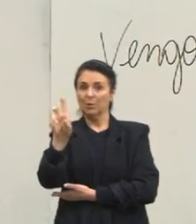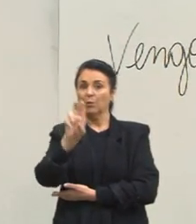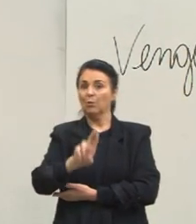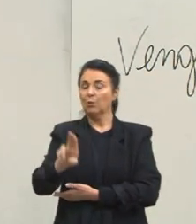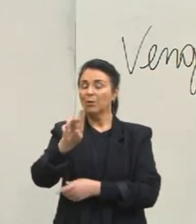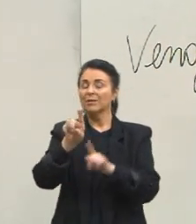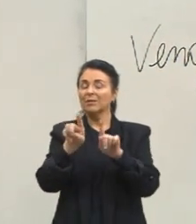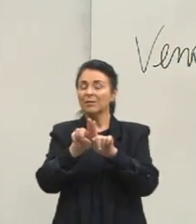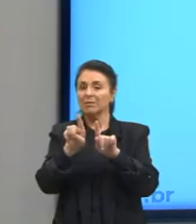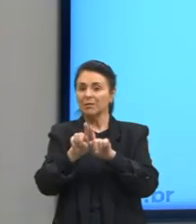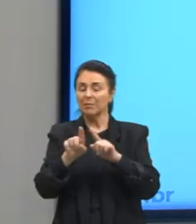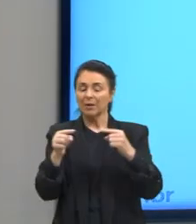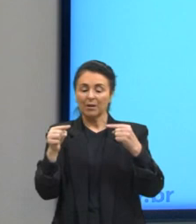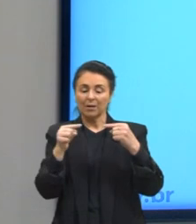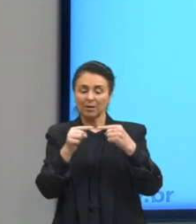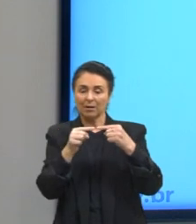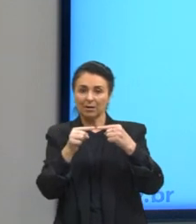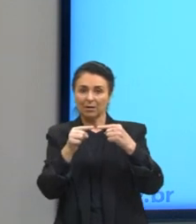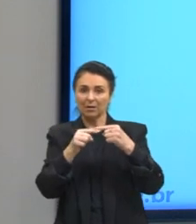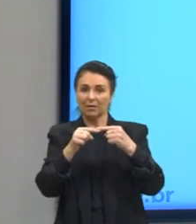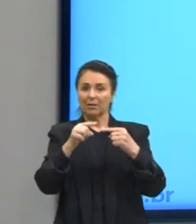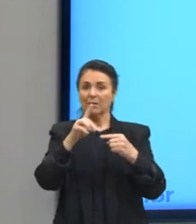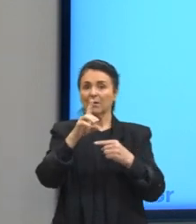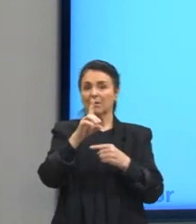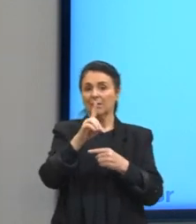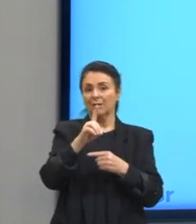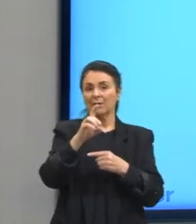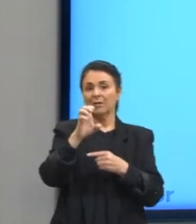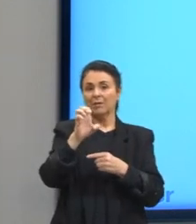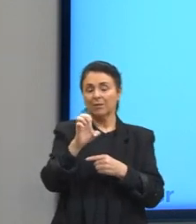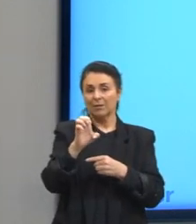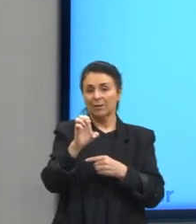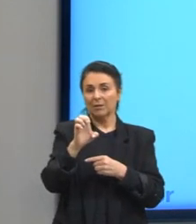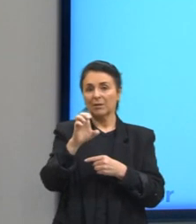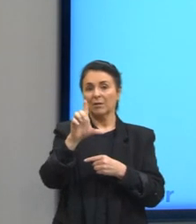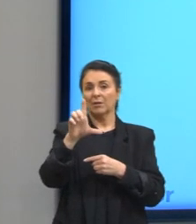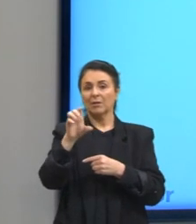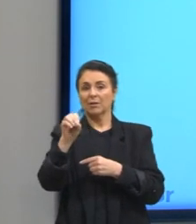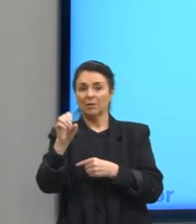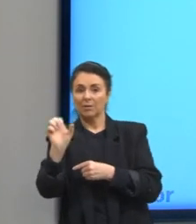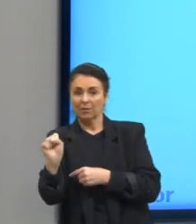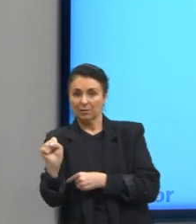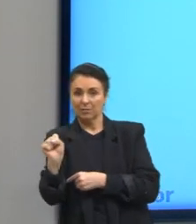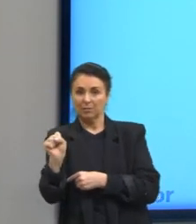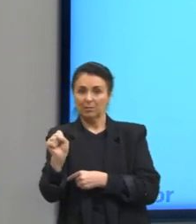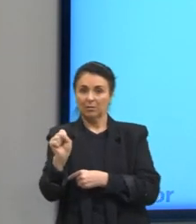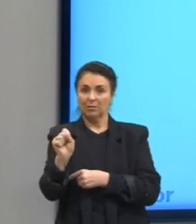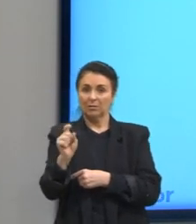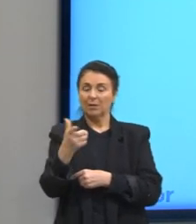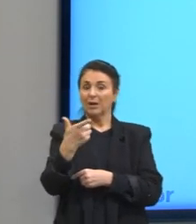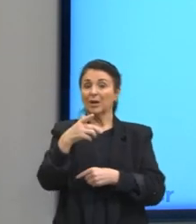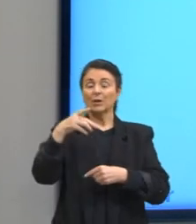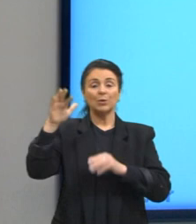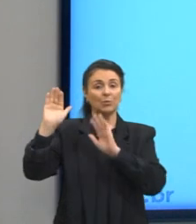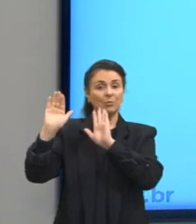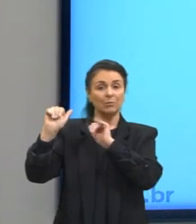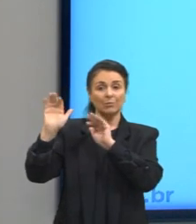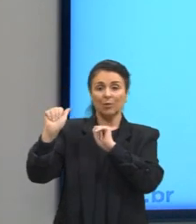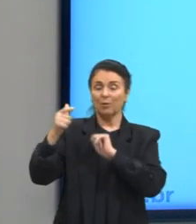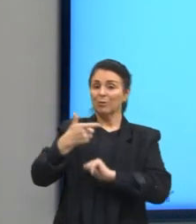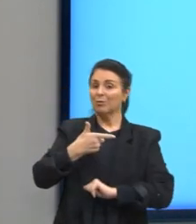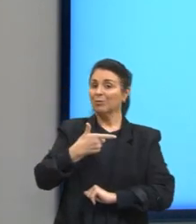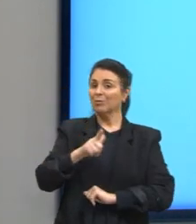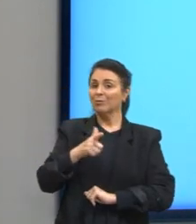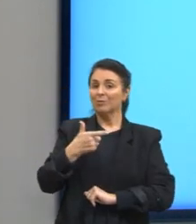combinação Olha só pelos não há um dos na língua espanhola